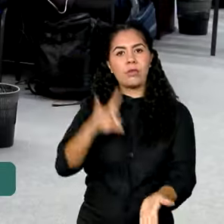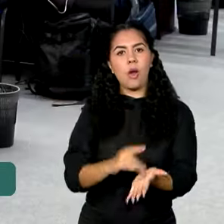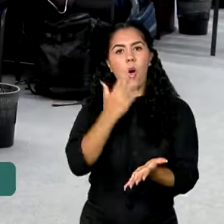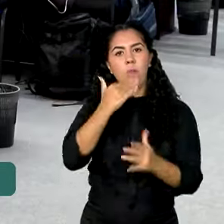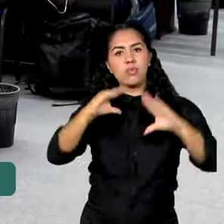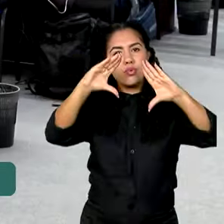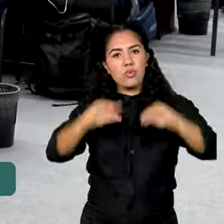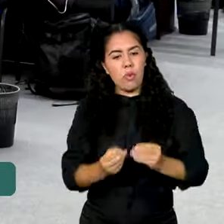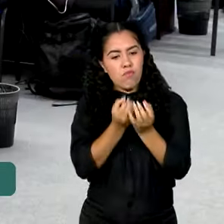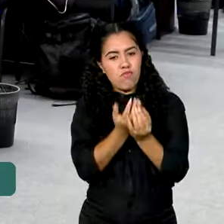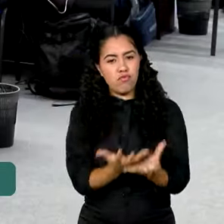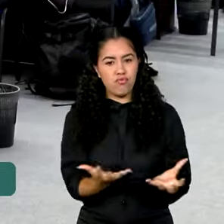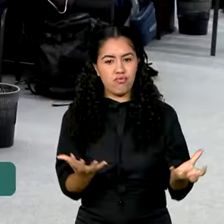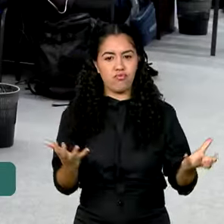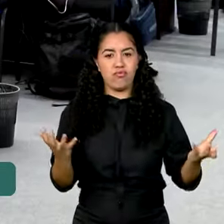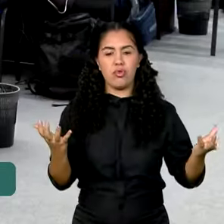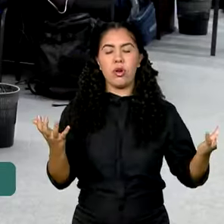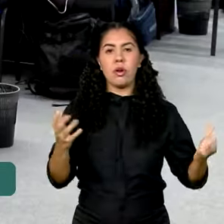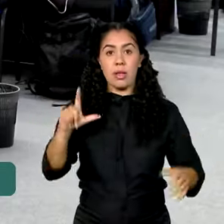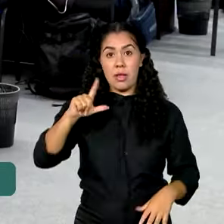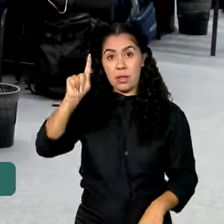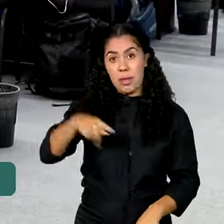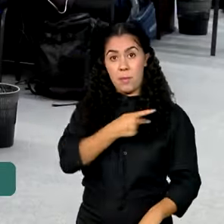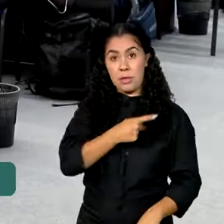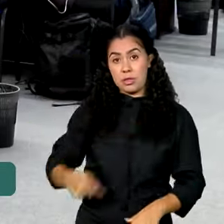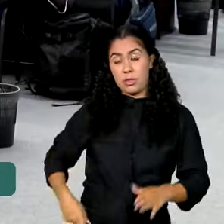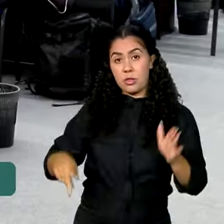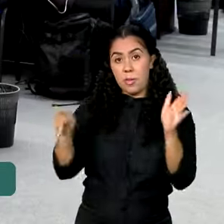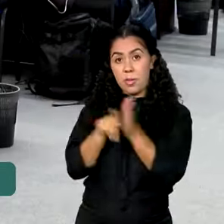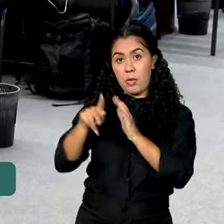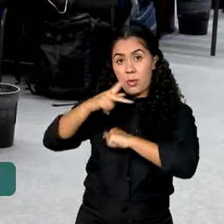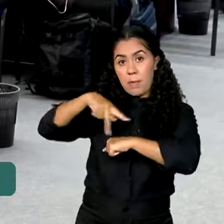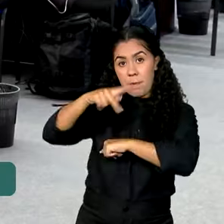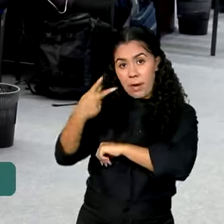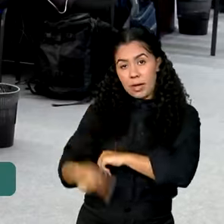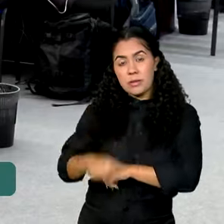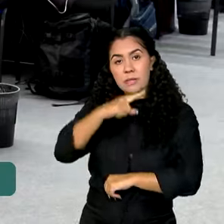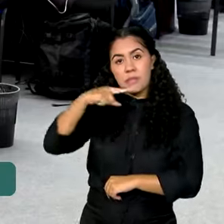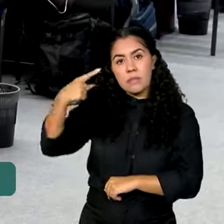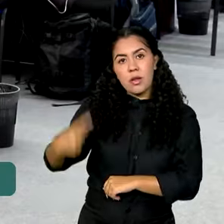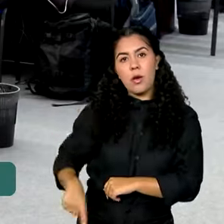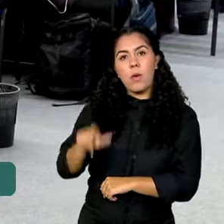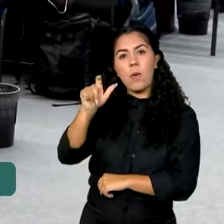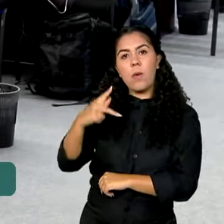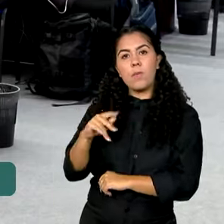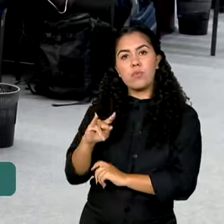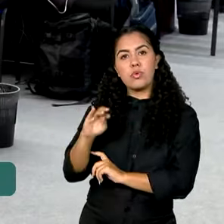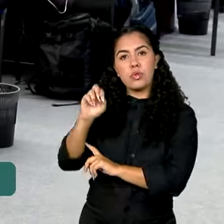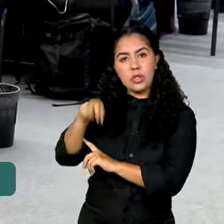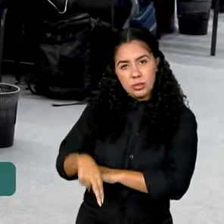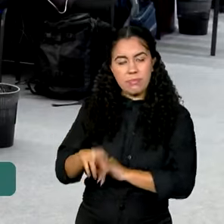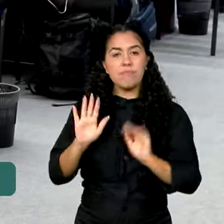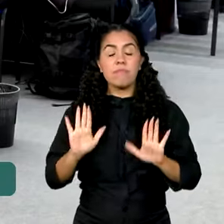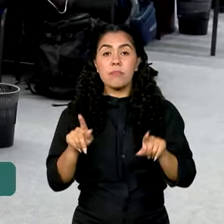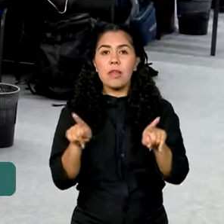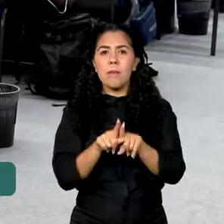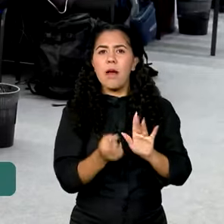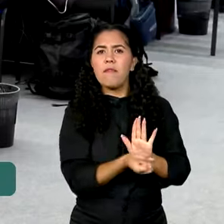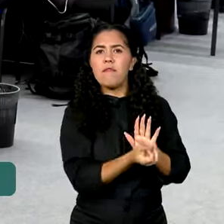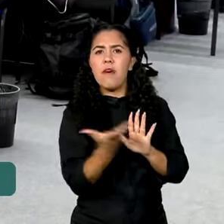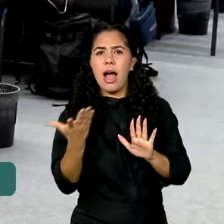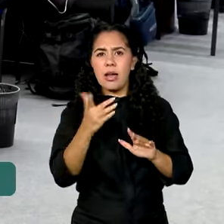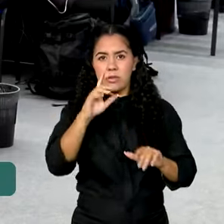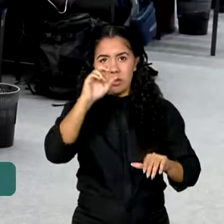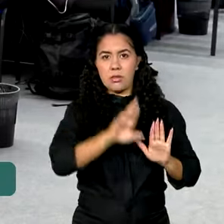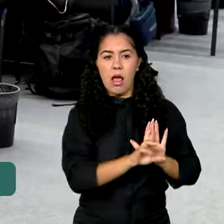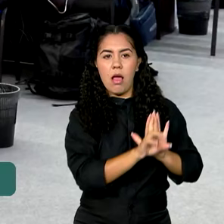oferecido pelo presidente da Rússia, Vladimir Putin, na prefeitura da cidade. Nesta terça-feira, vários chefes de Estado